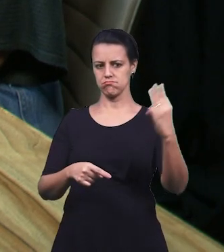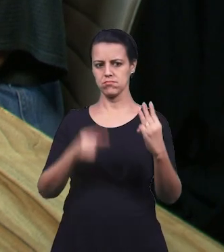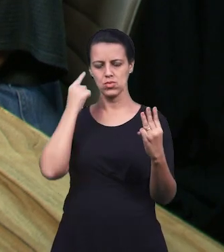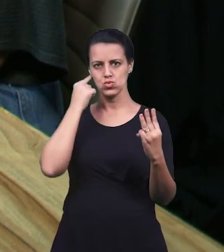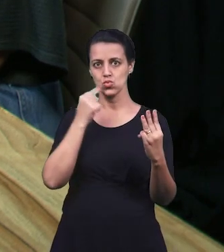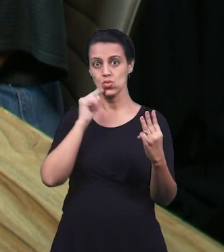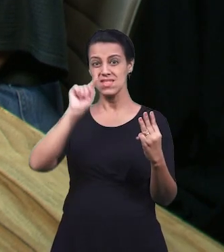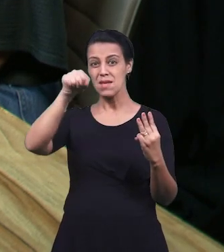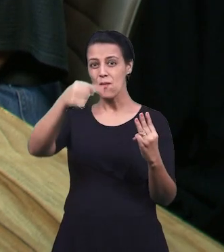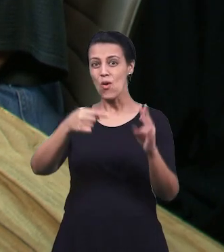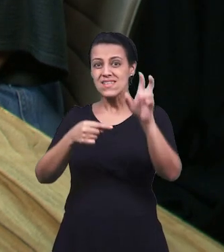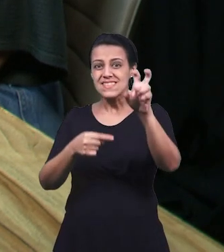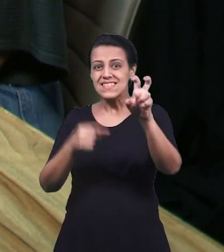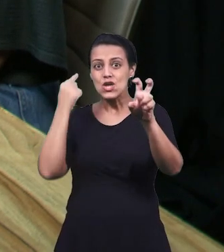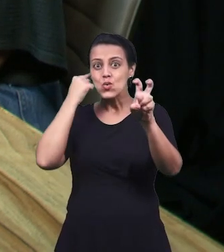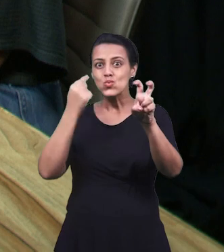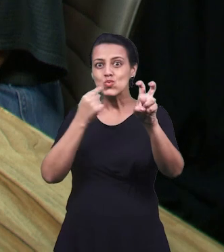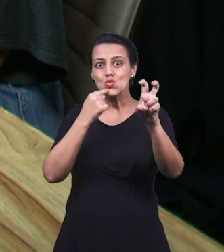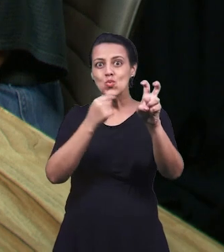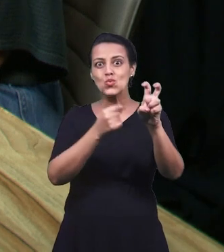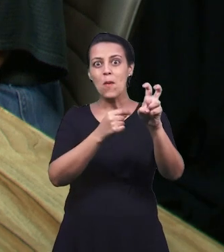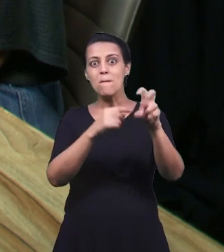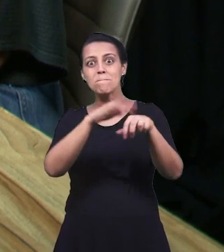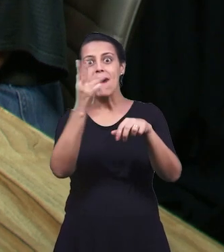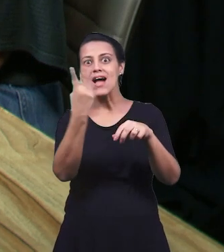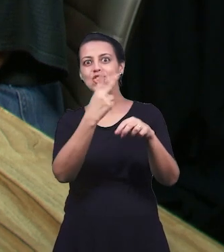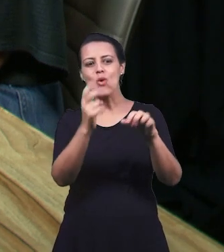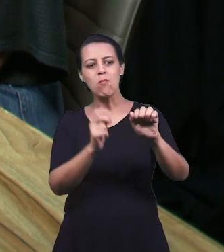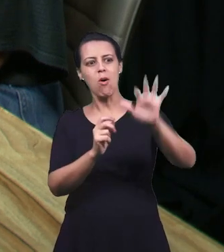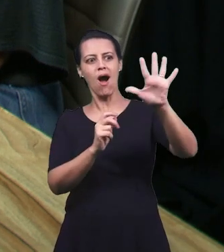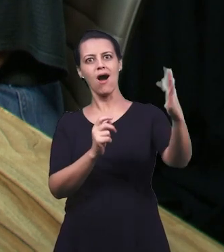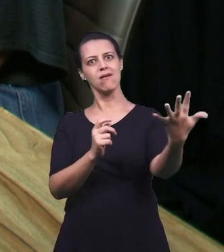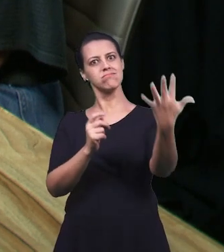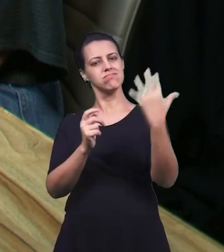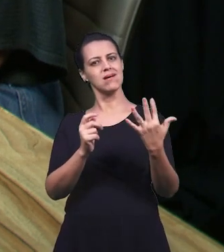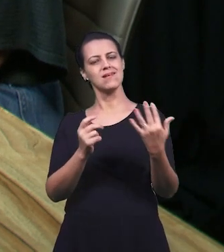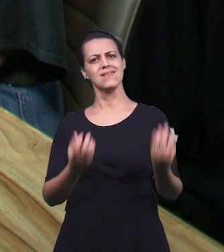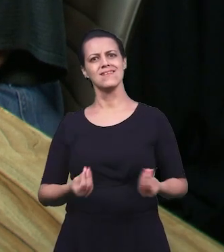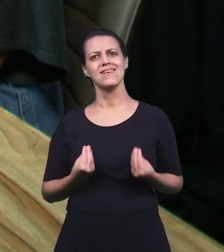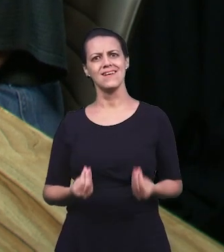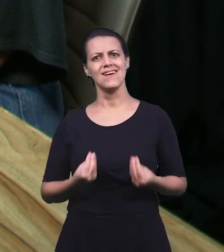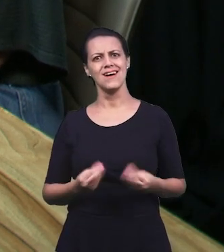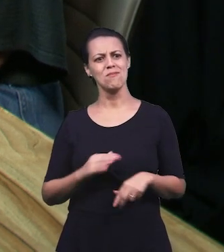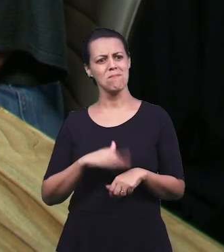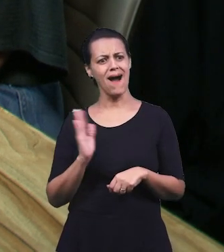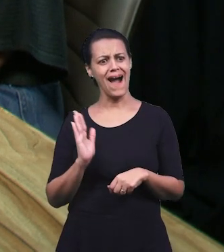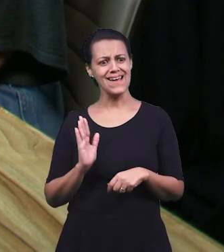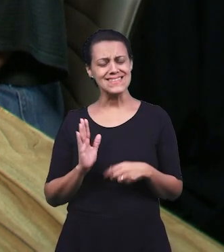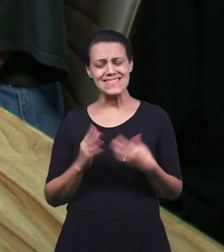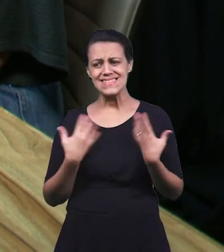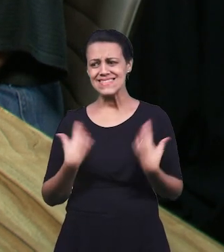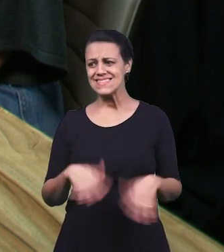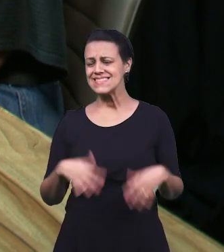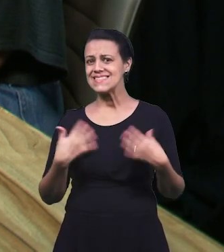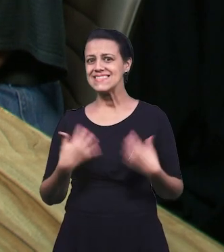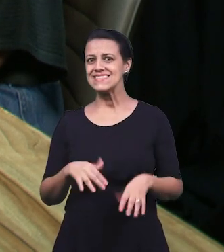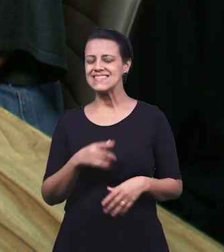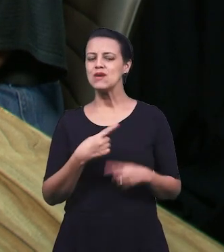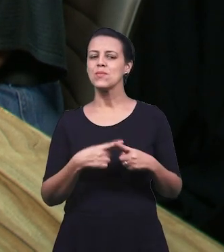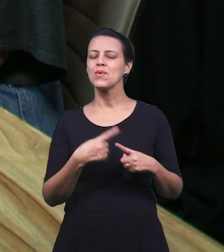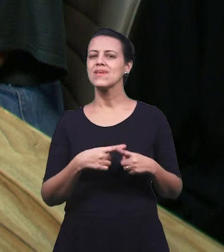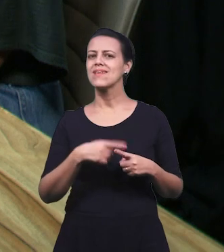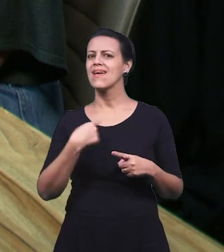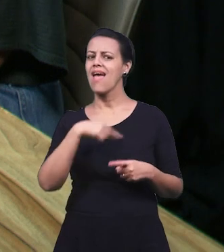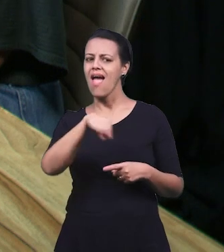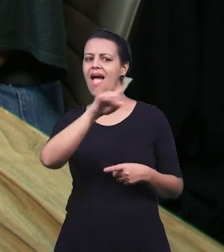domingo, foram 5. De 3, eles chamaram mais 2. Eu falei: "Meu Deus, está aumentando o quantitativo de surdo". Alguma coisa elas